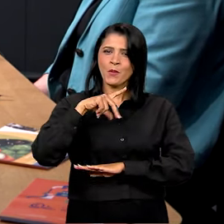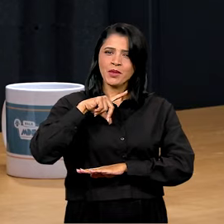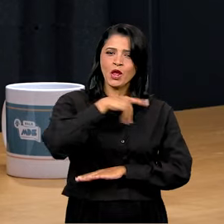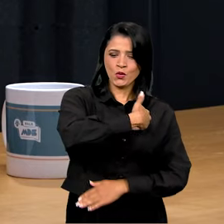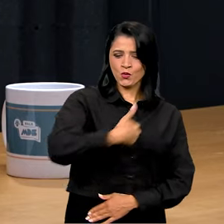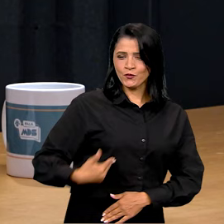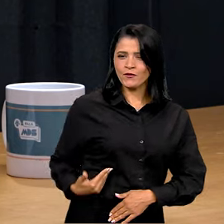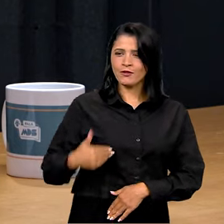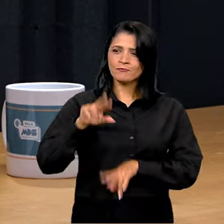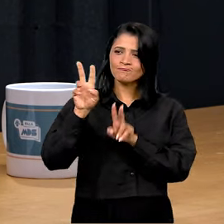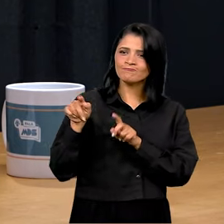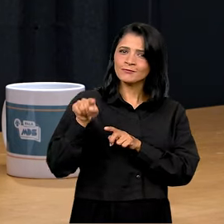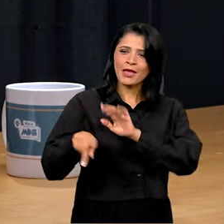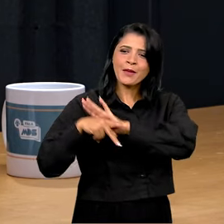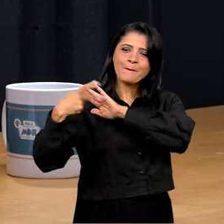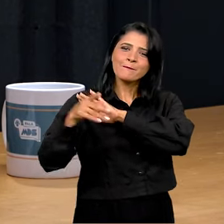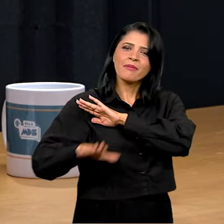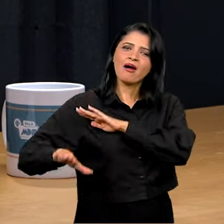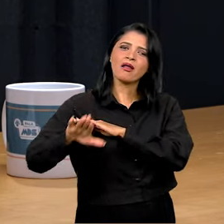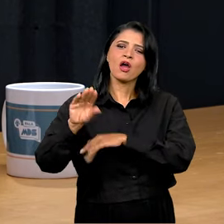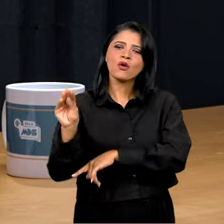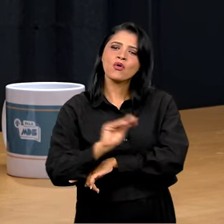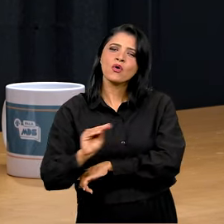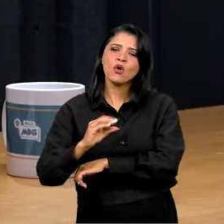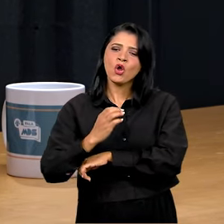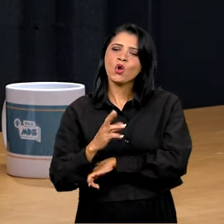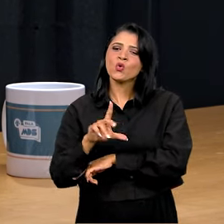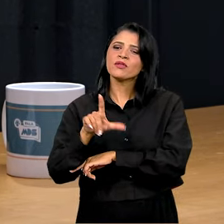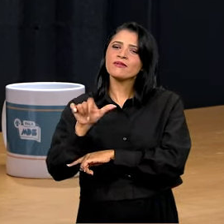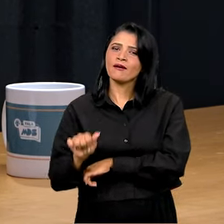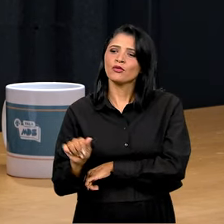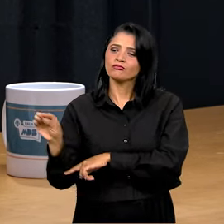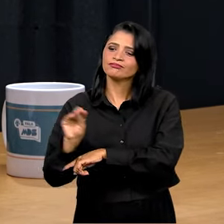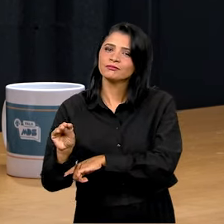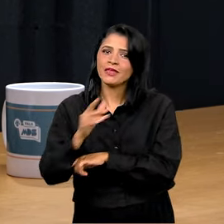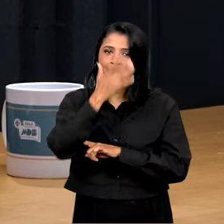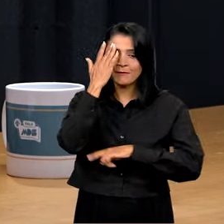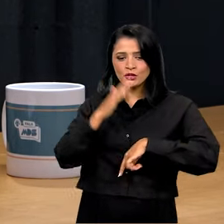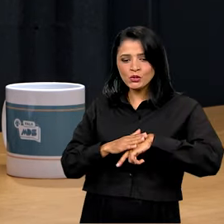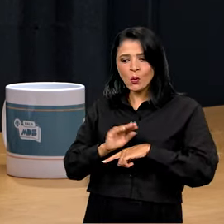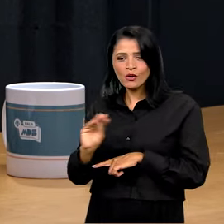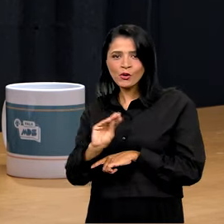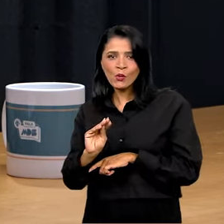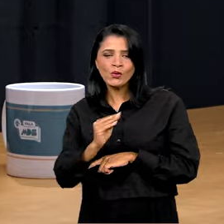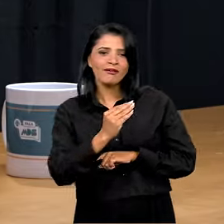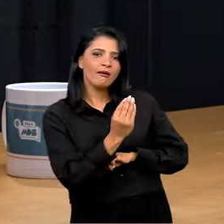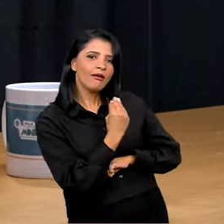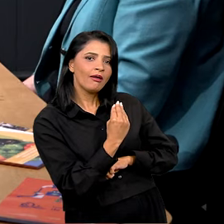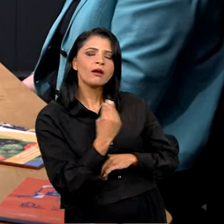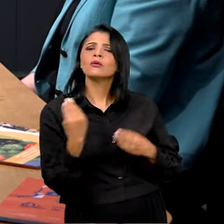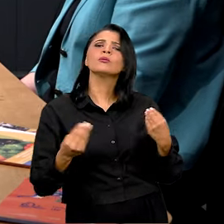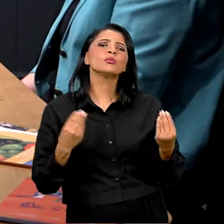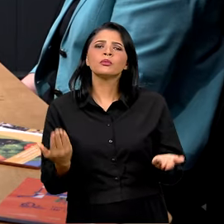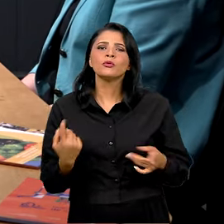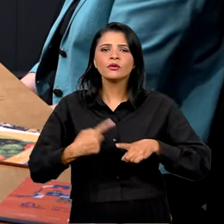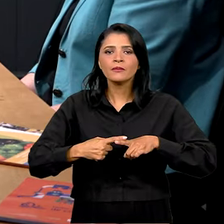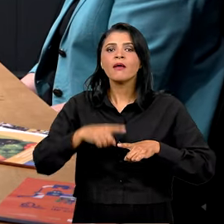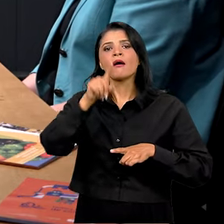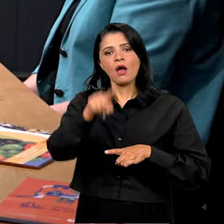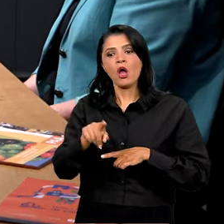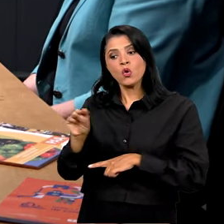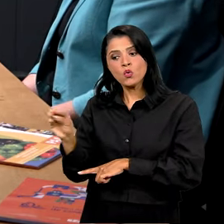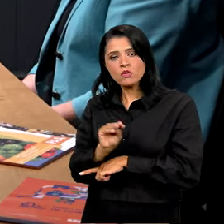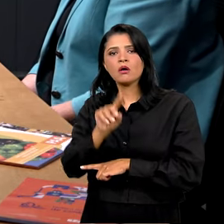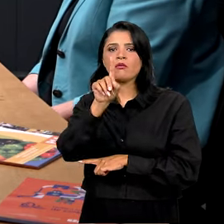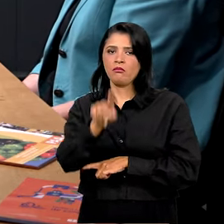governo algo voltado pro cuidado e para quem cuida porque o cuidado é uma necessidade